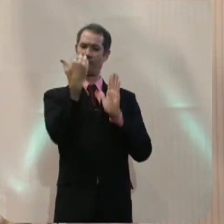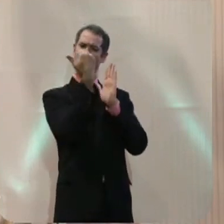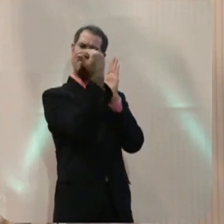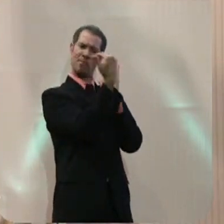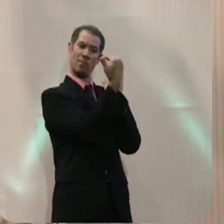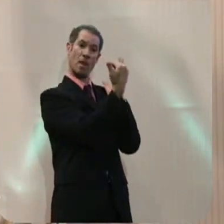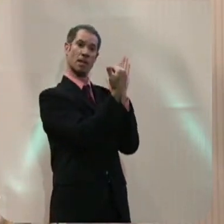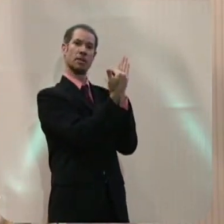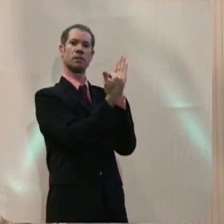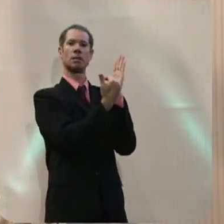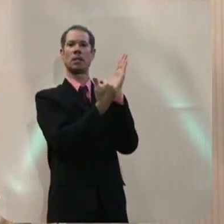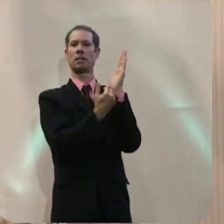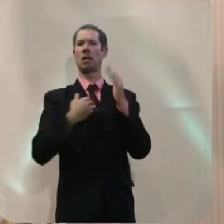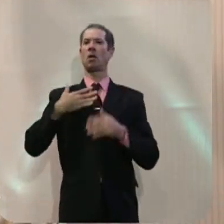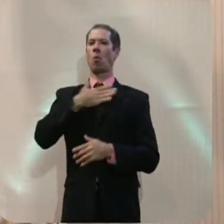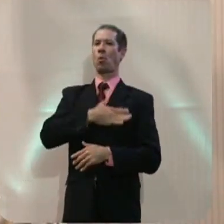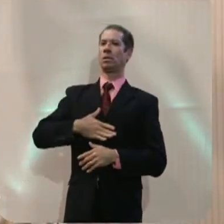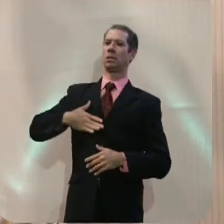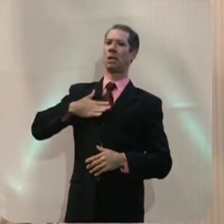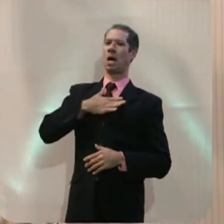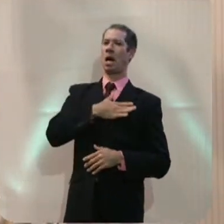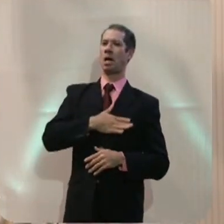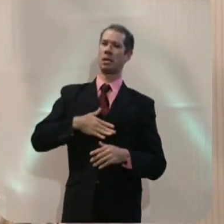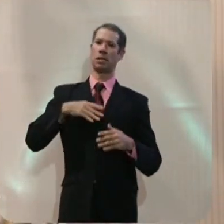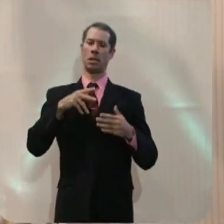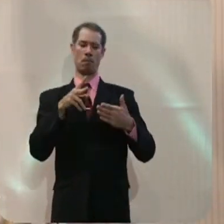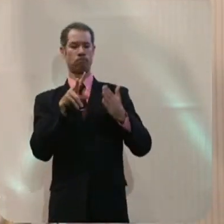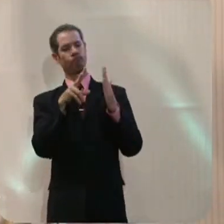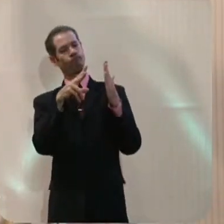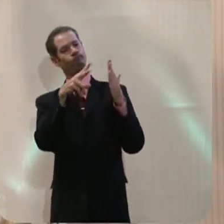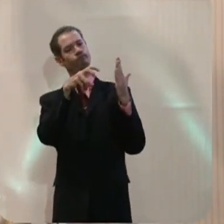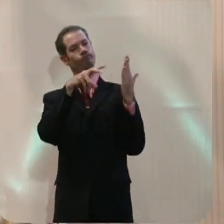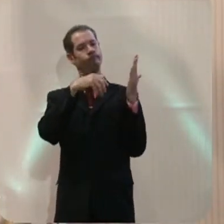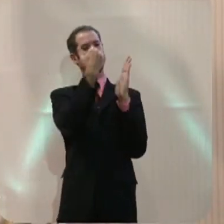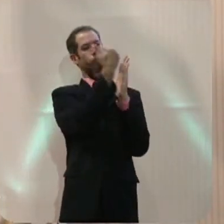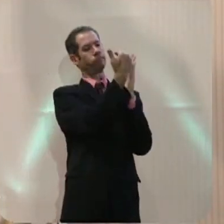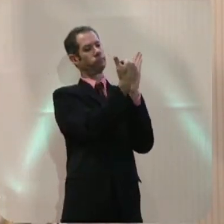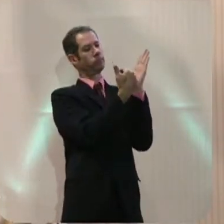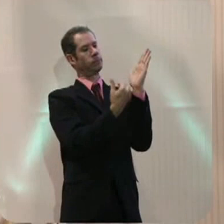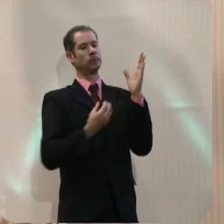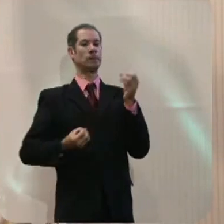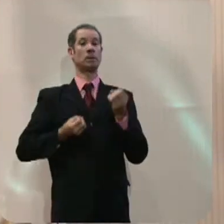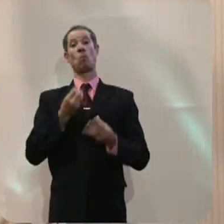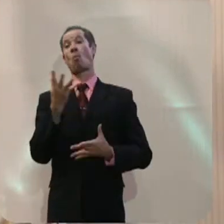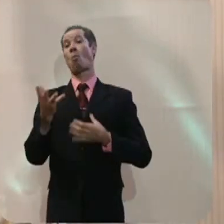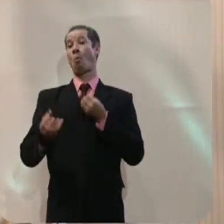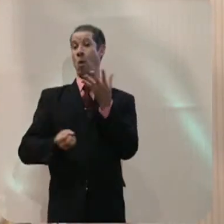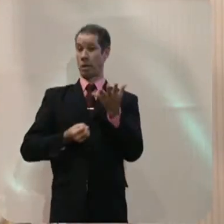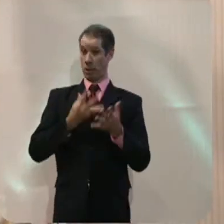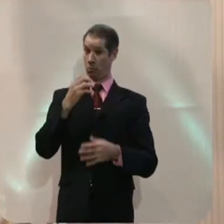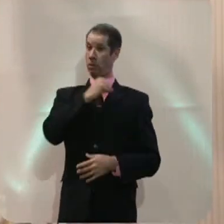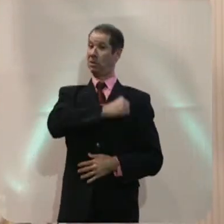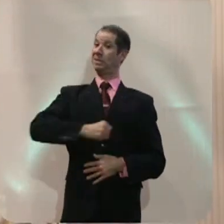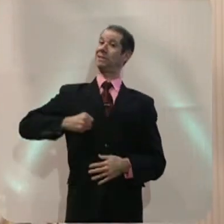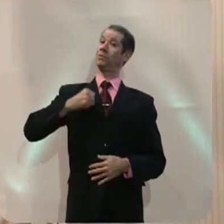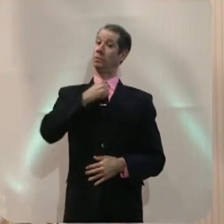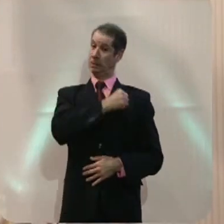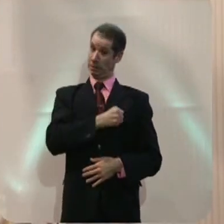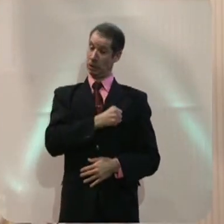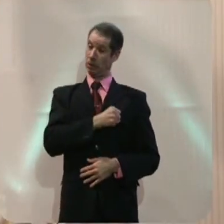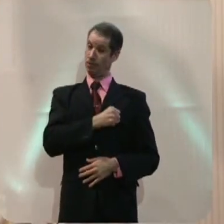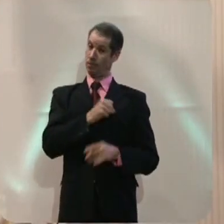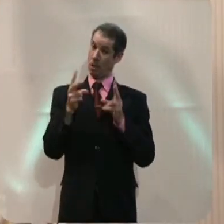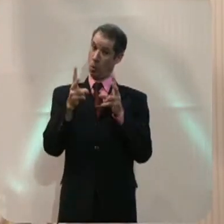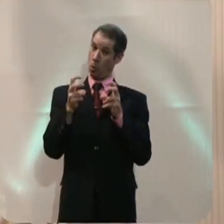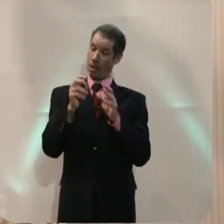lista, eu gostaria de olhar para algumas dessas expressões que ele disse, tenho saudades, e olhar